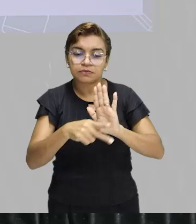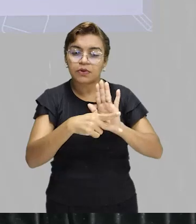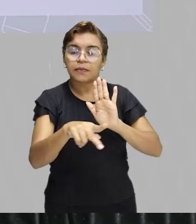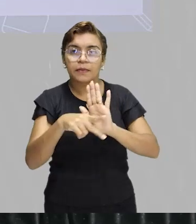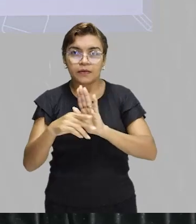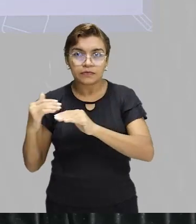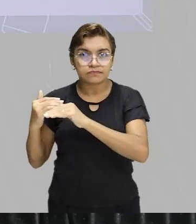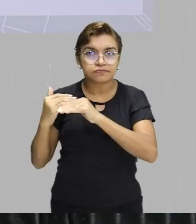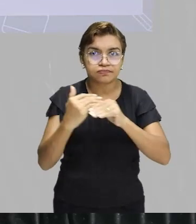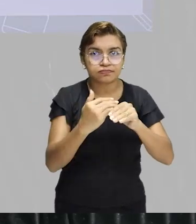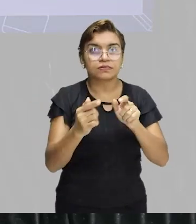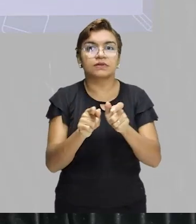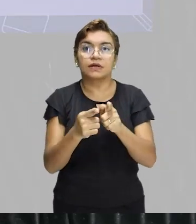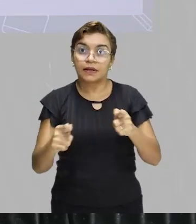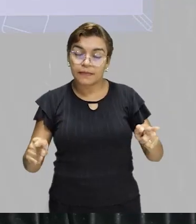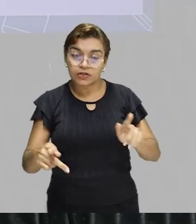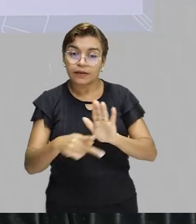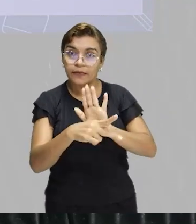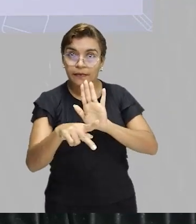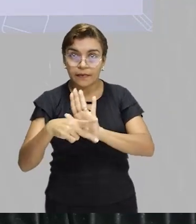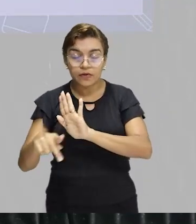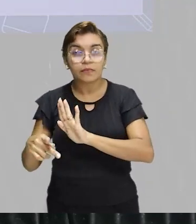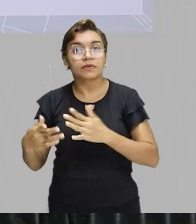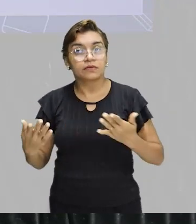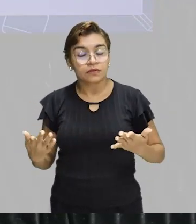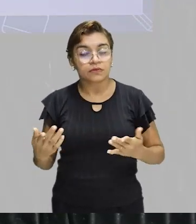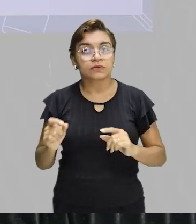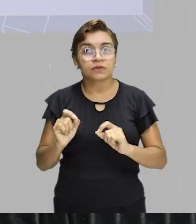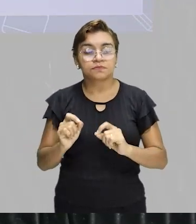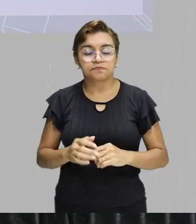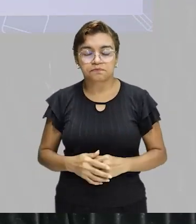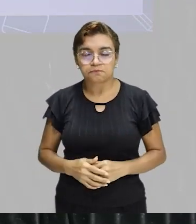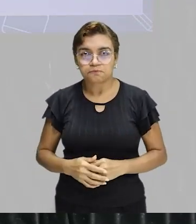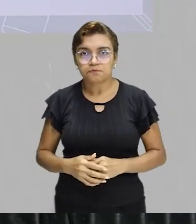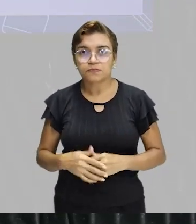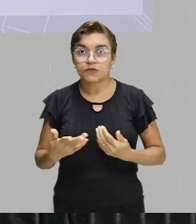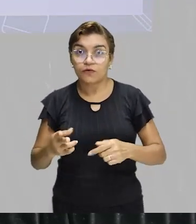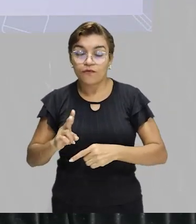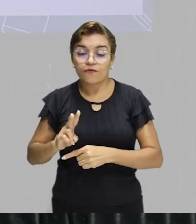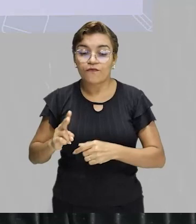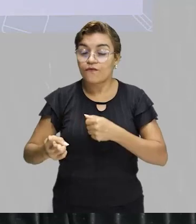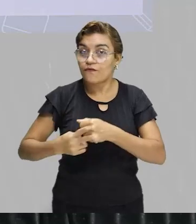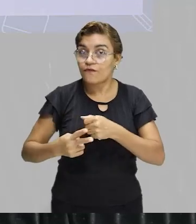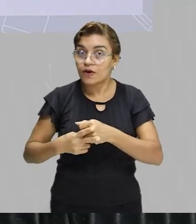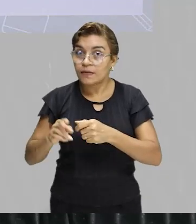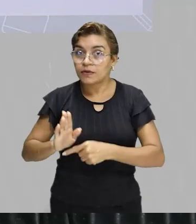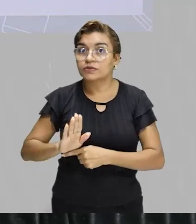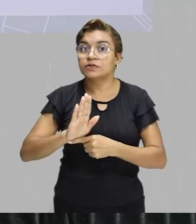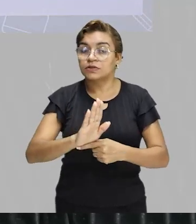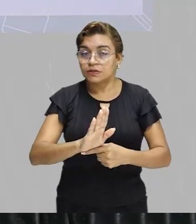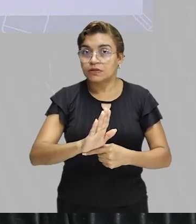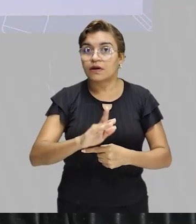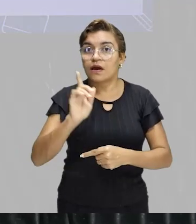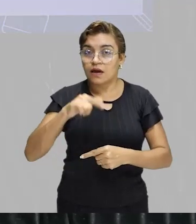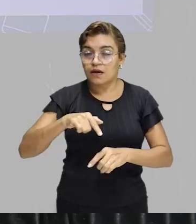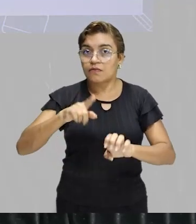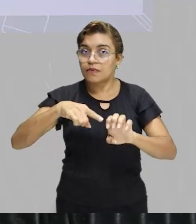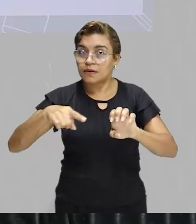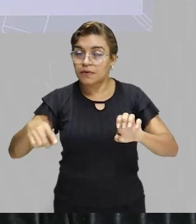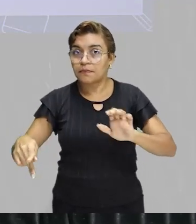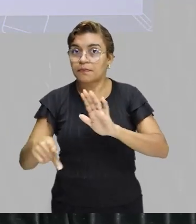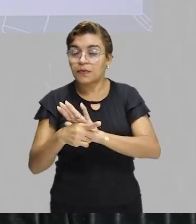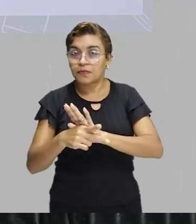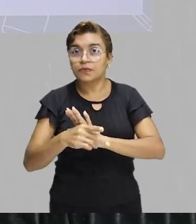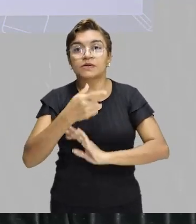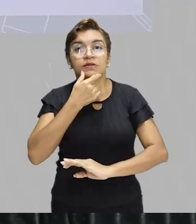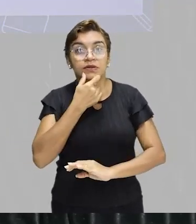que segue uma gramática, tá bom? Então, essa questão dos verbos auxiliares faz parte, é um elemento componente da língua